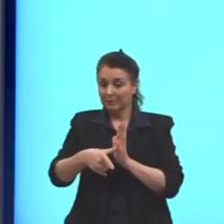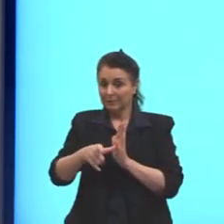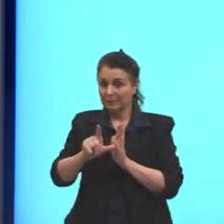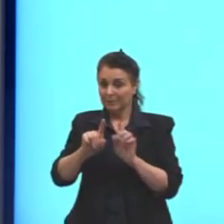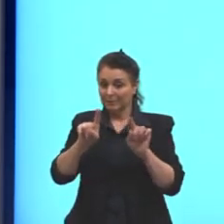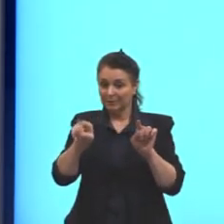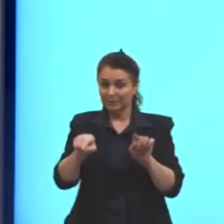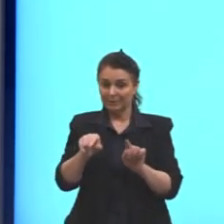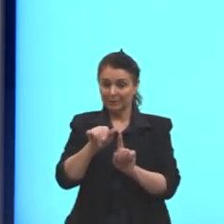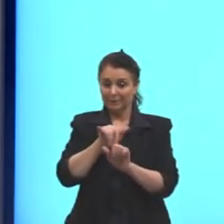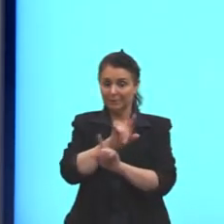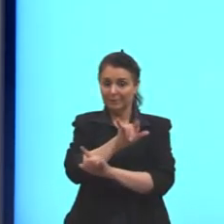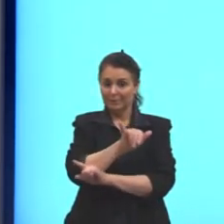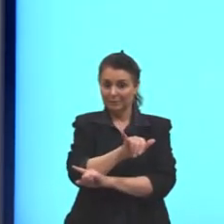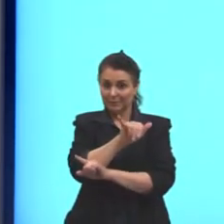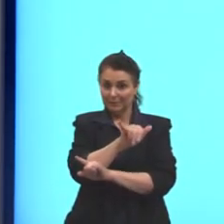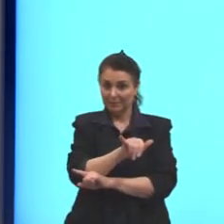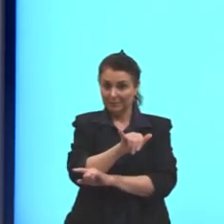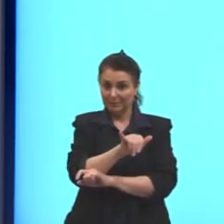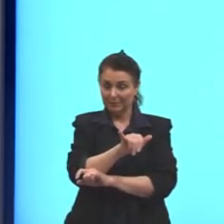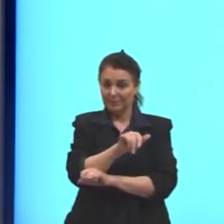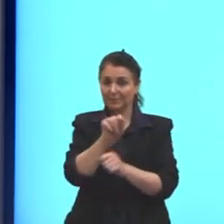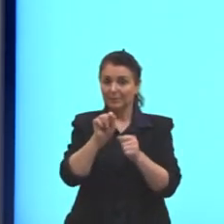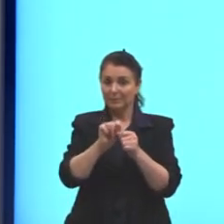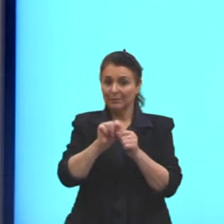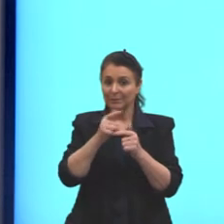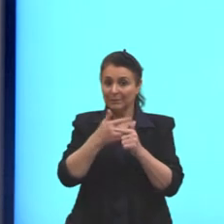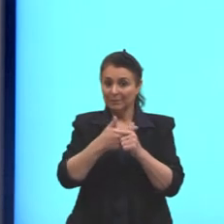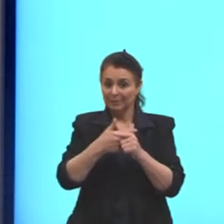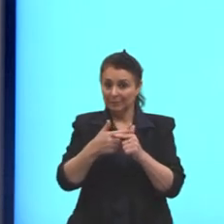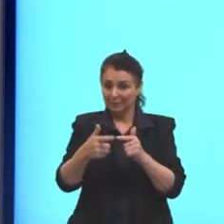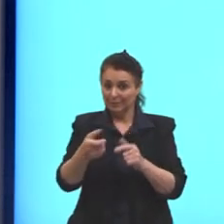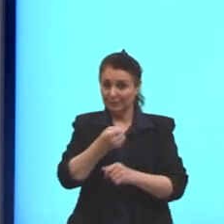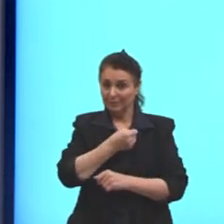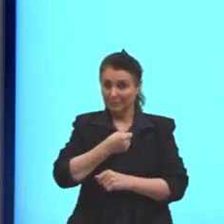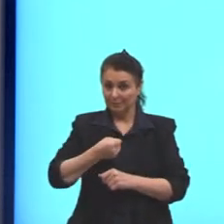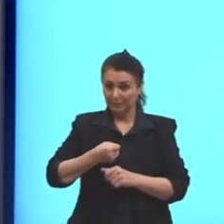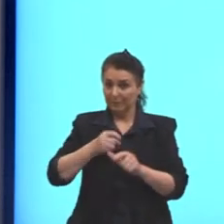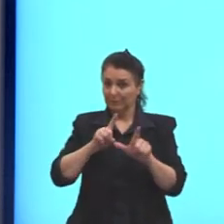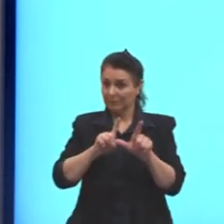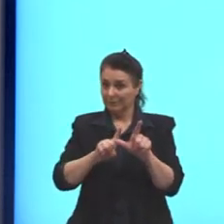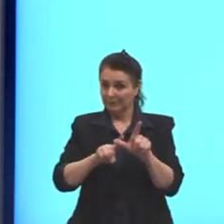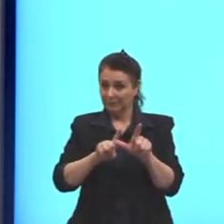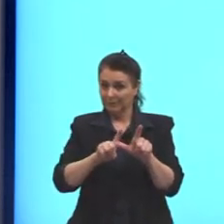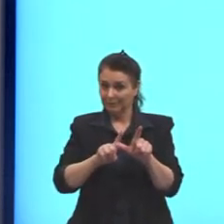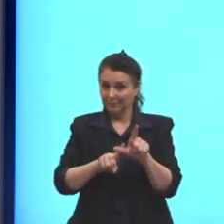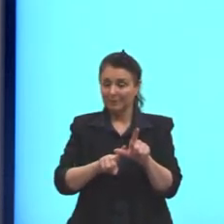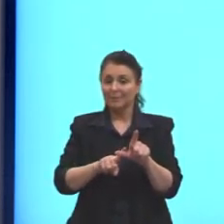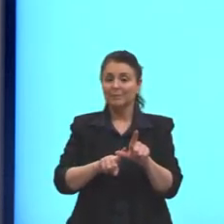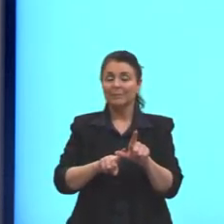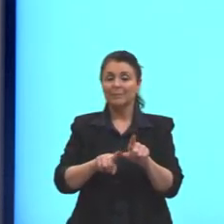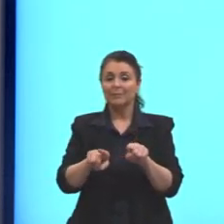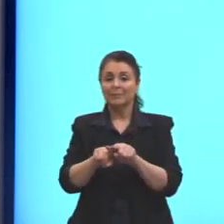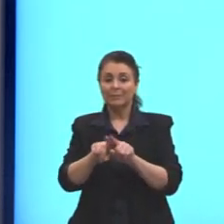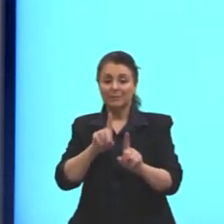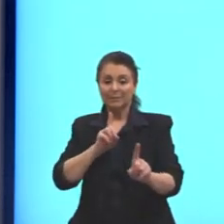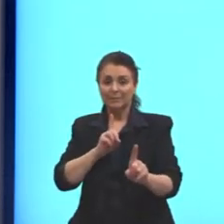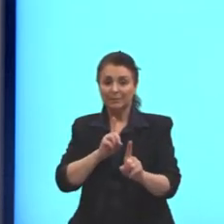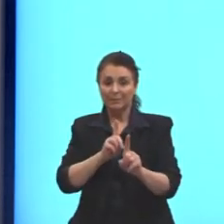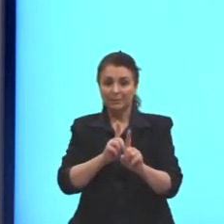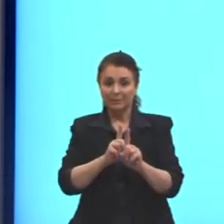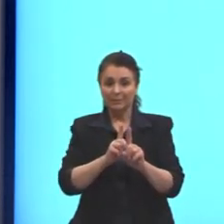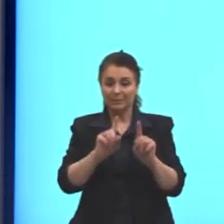E observa em que fazendo a divisão dos termos tá nós chegamos ali também de dentro do